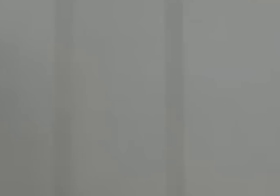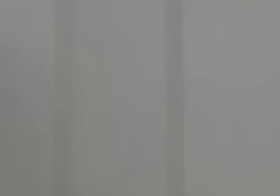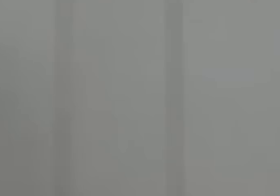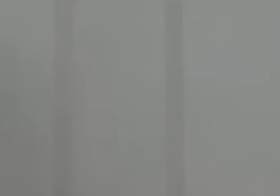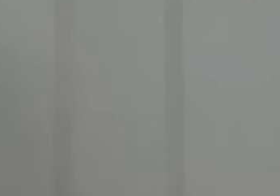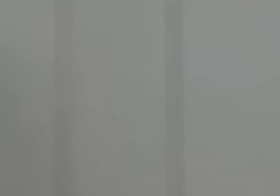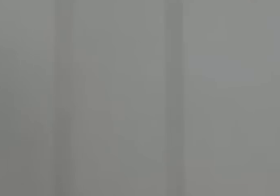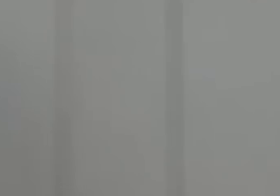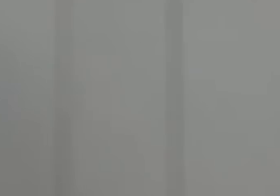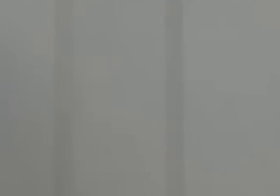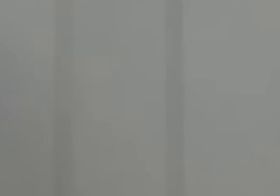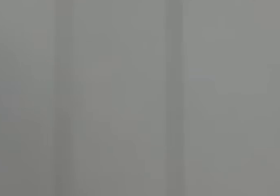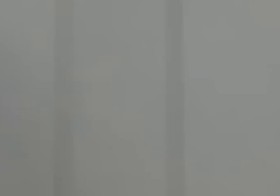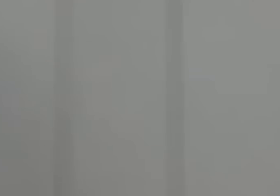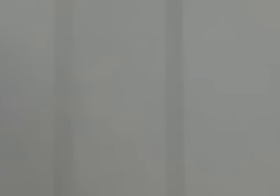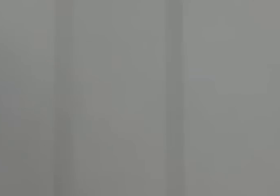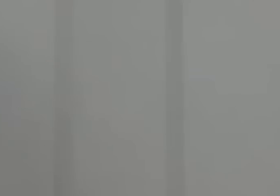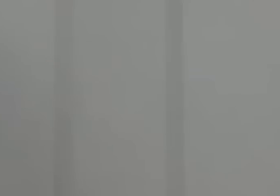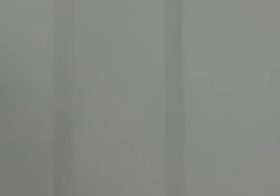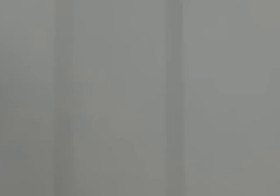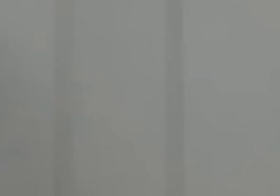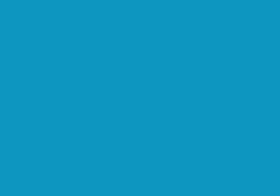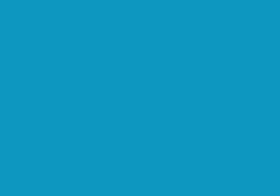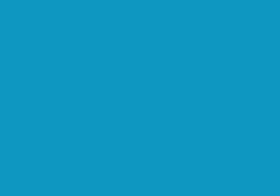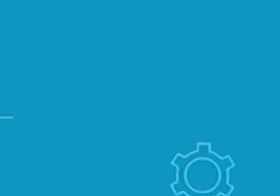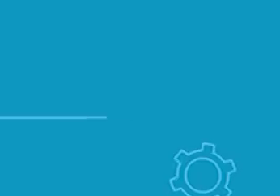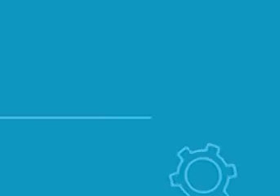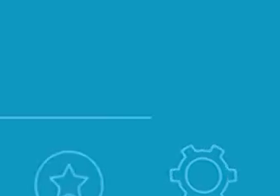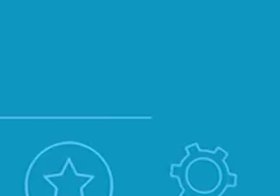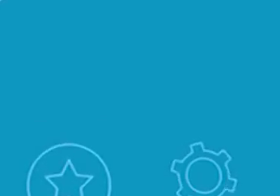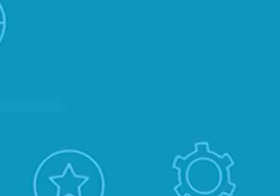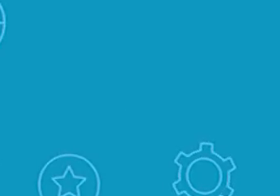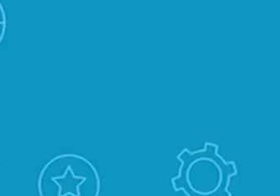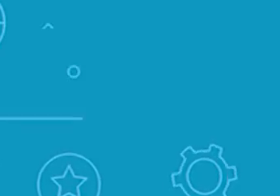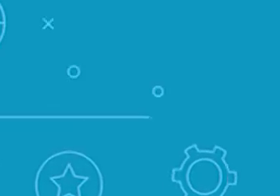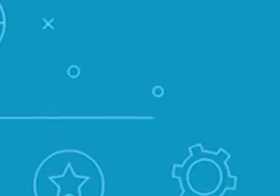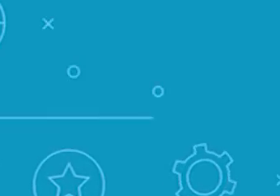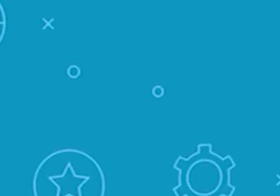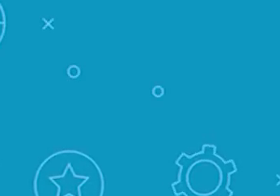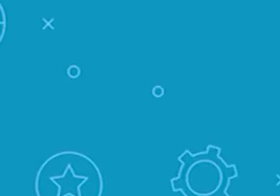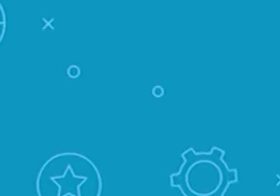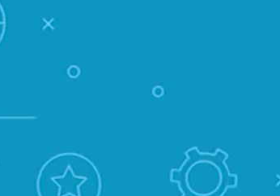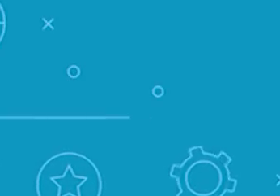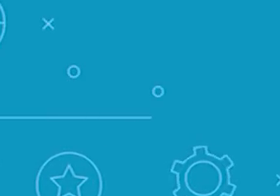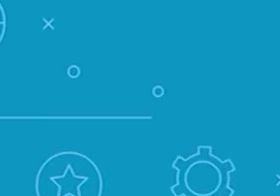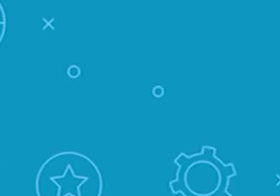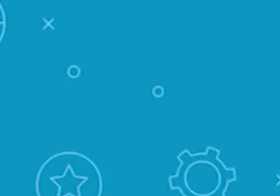hoje e a gente se encontra na próxima aula. Tchau, tchau!